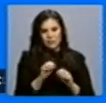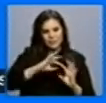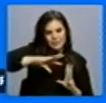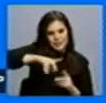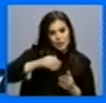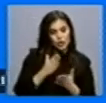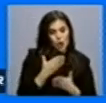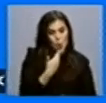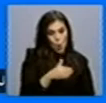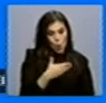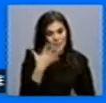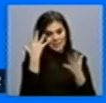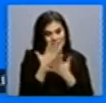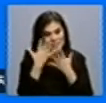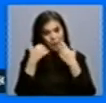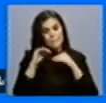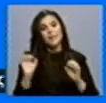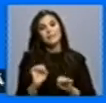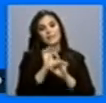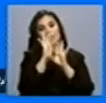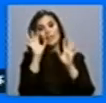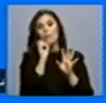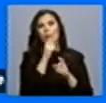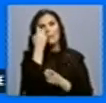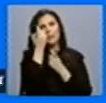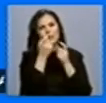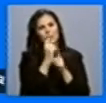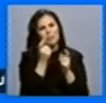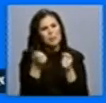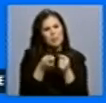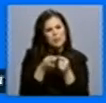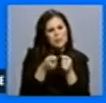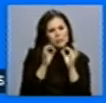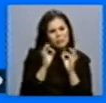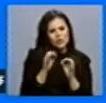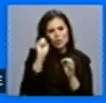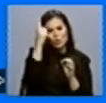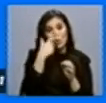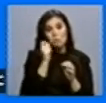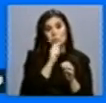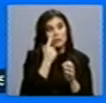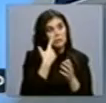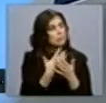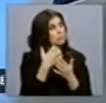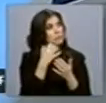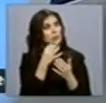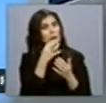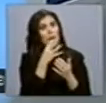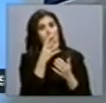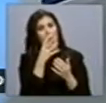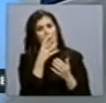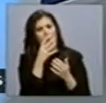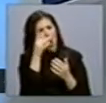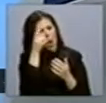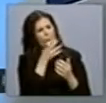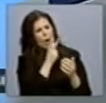11 dias, mas, obviamente, podes pensar que, se calhar, por estar tão próxima do Sol, aquilo deve ser um autêntico inferno. Não é. E não é